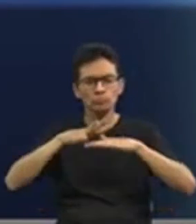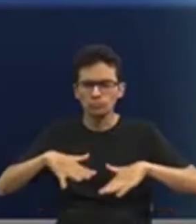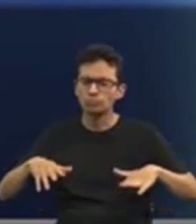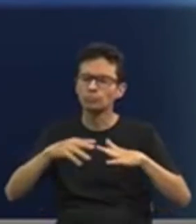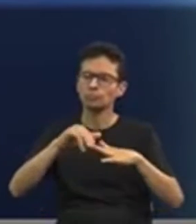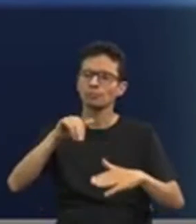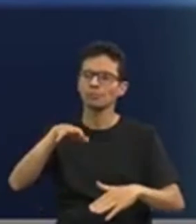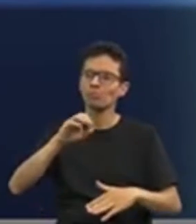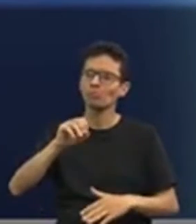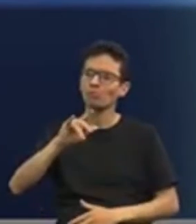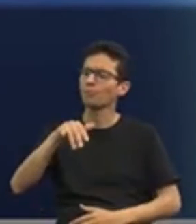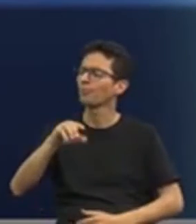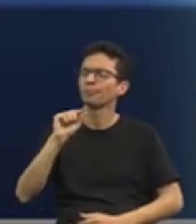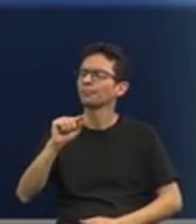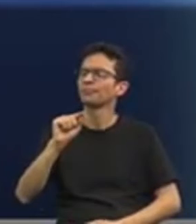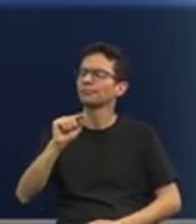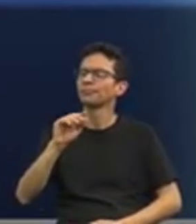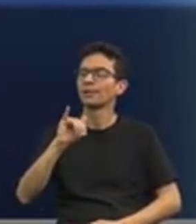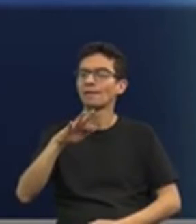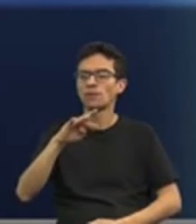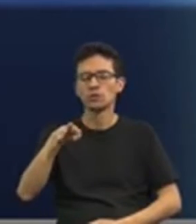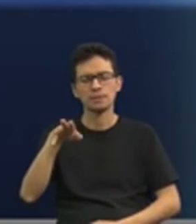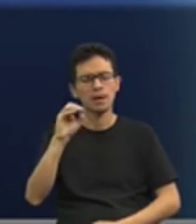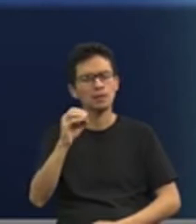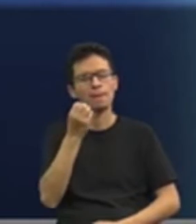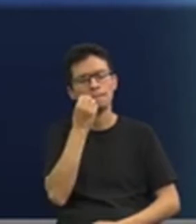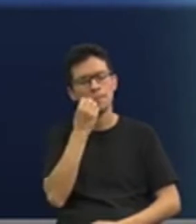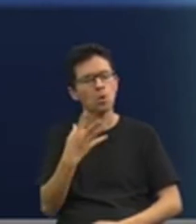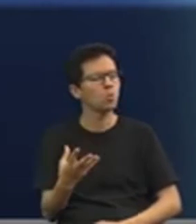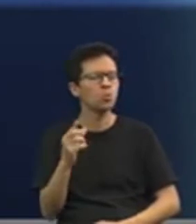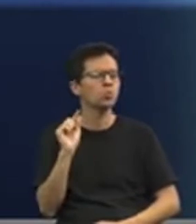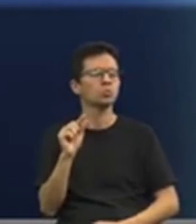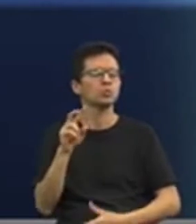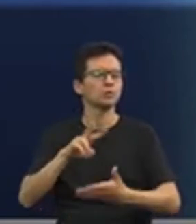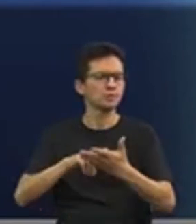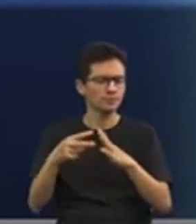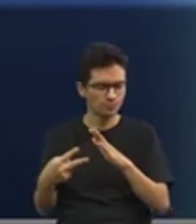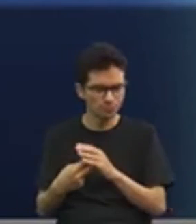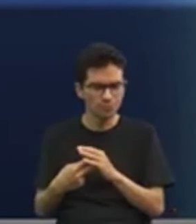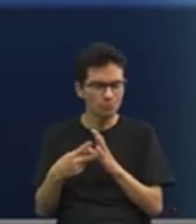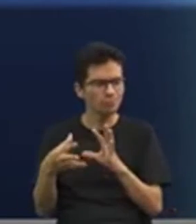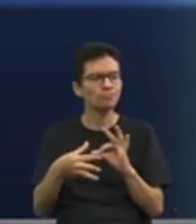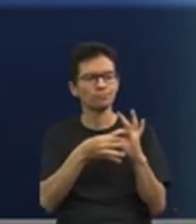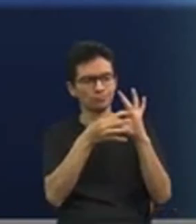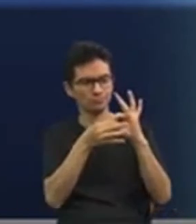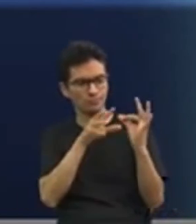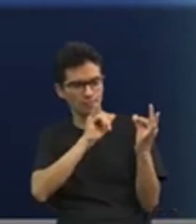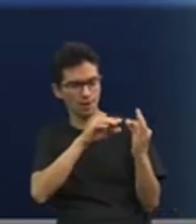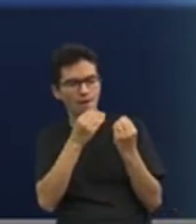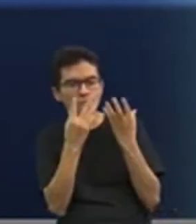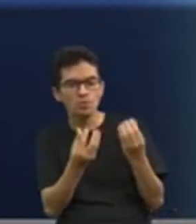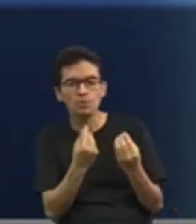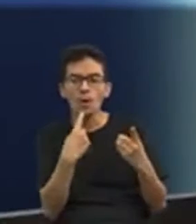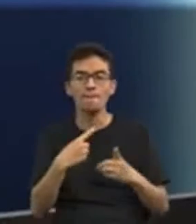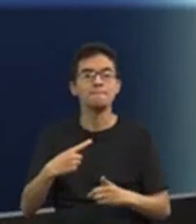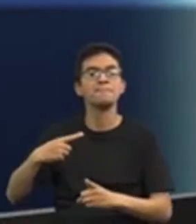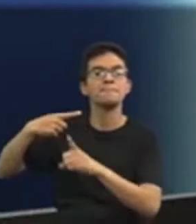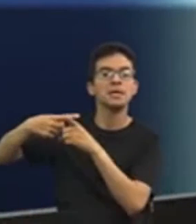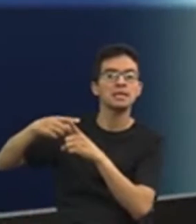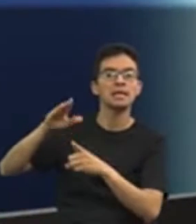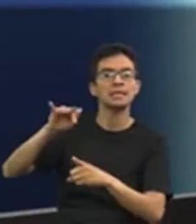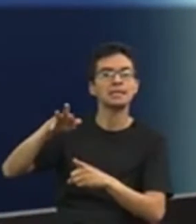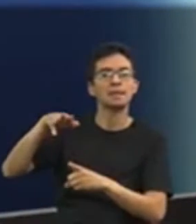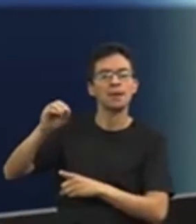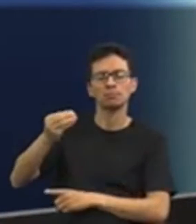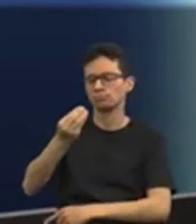autor cria um neologismo que é infotenimento infotenimento é a união de informação mais